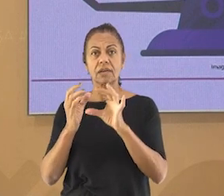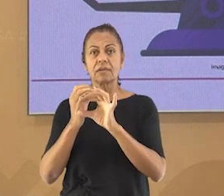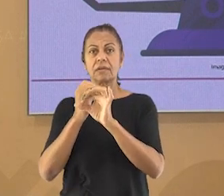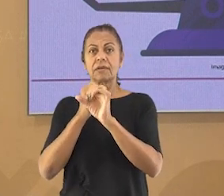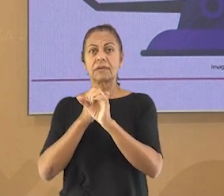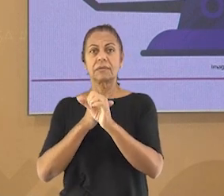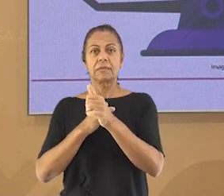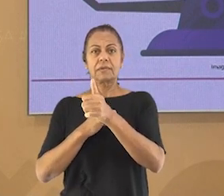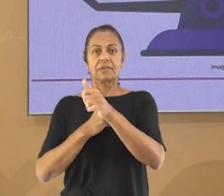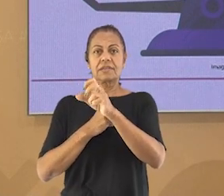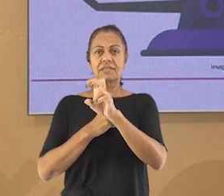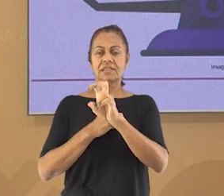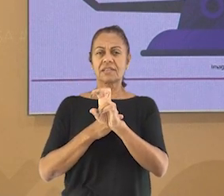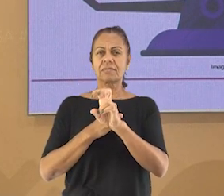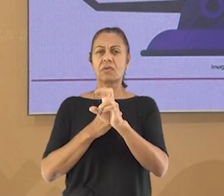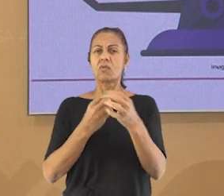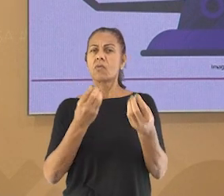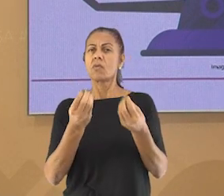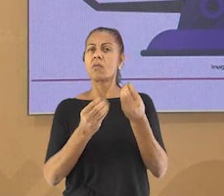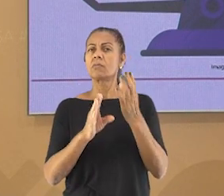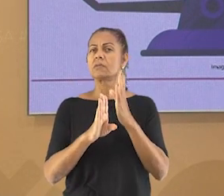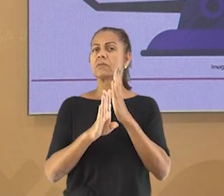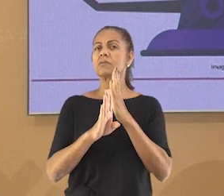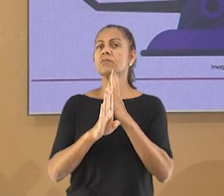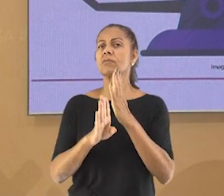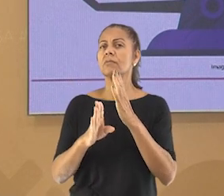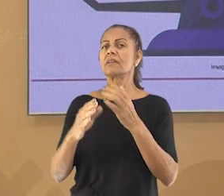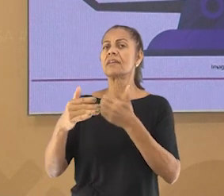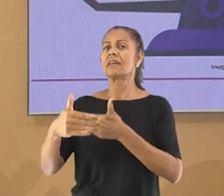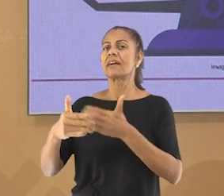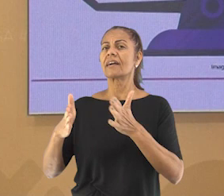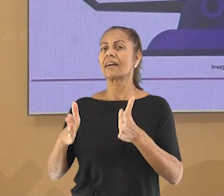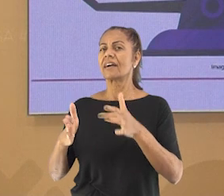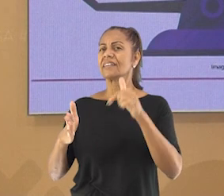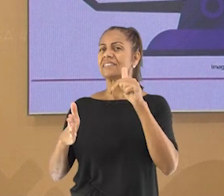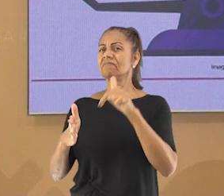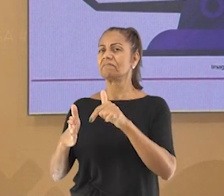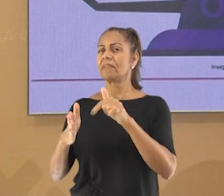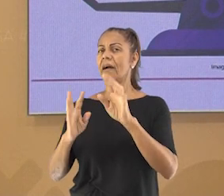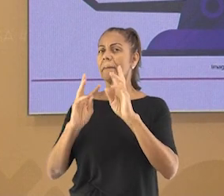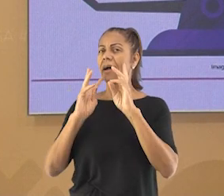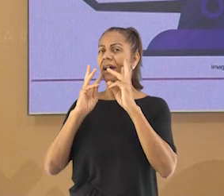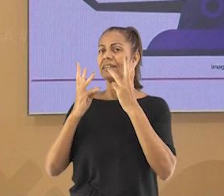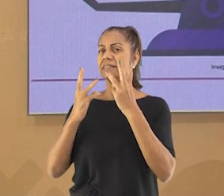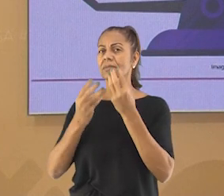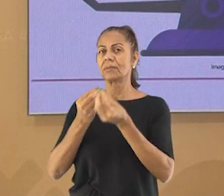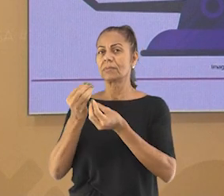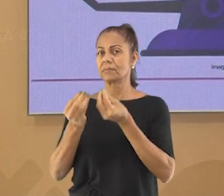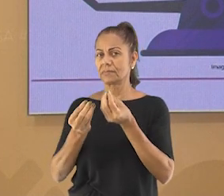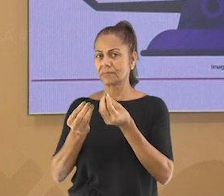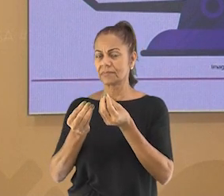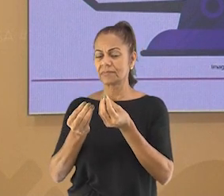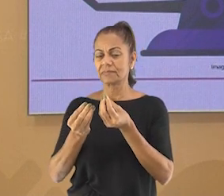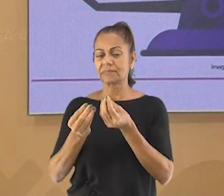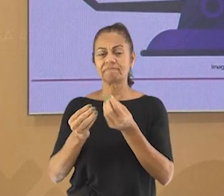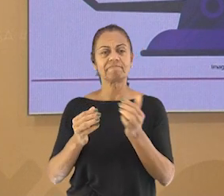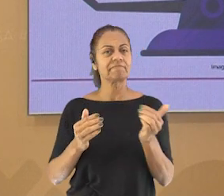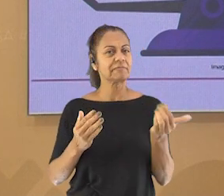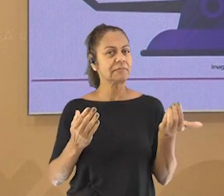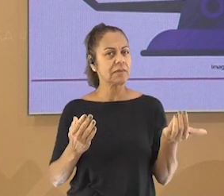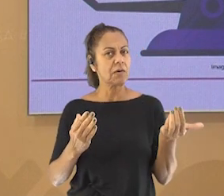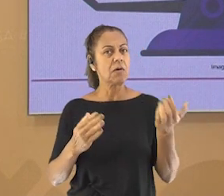lado também é 15 gramas. Como podemos descobrir a massa da caixa desconhecida? Muito